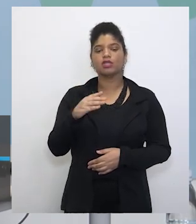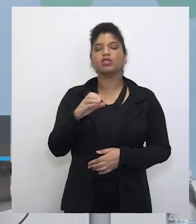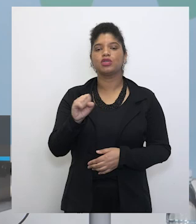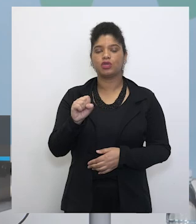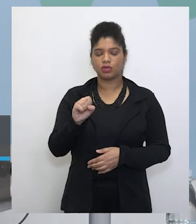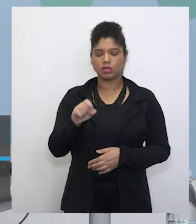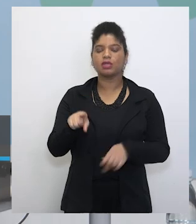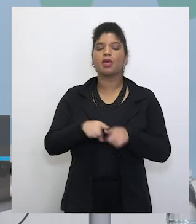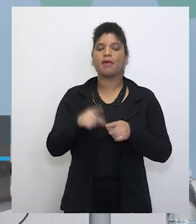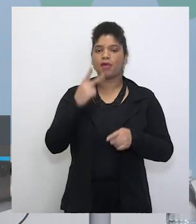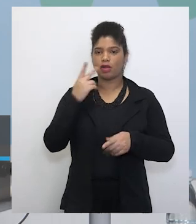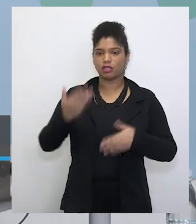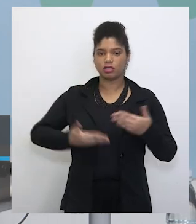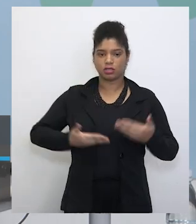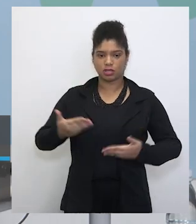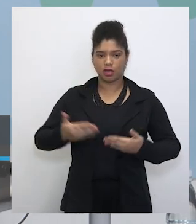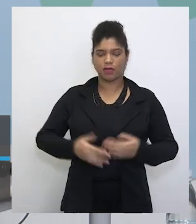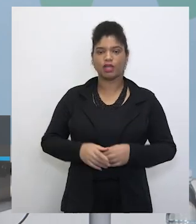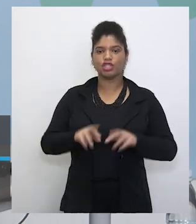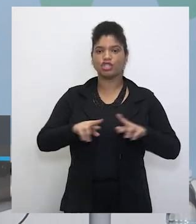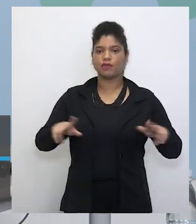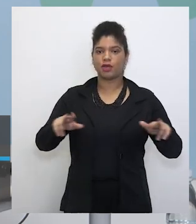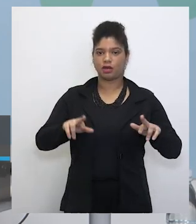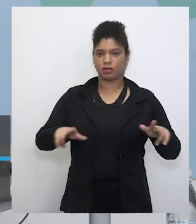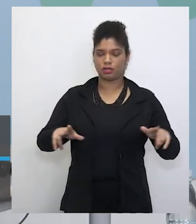service, difference.